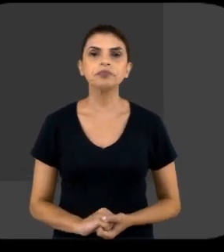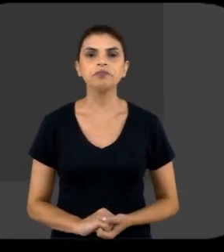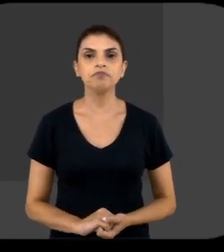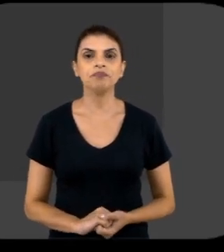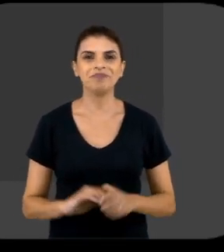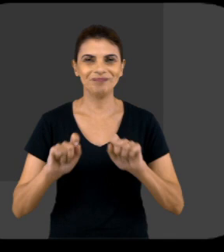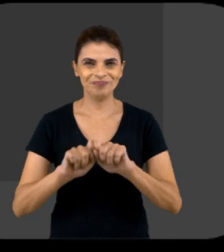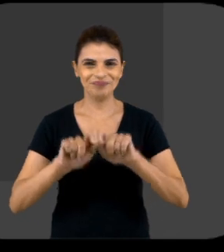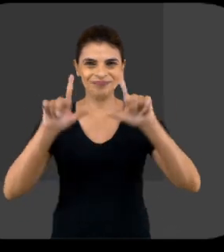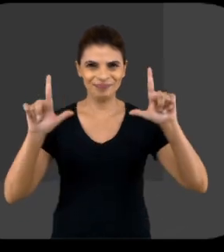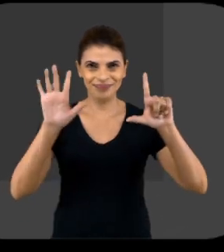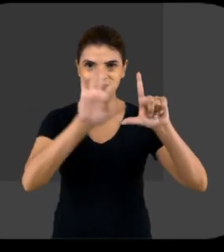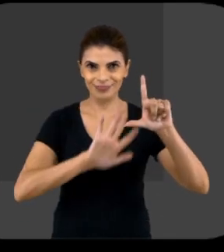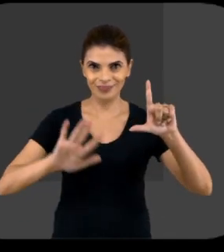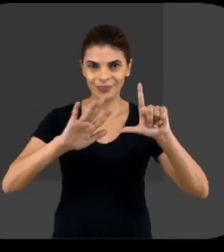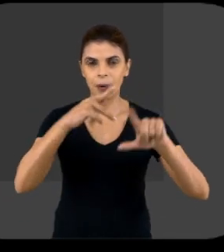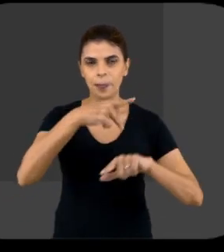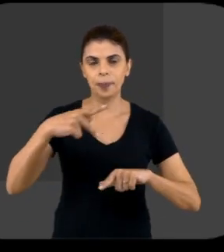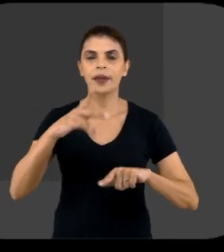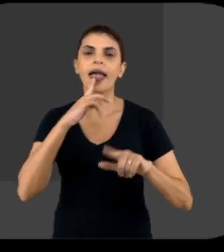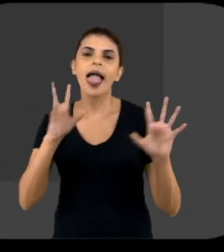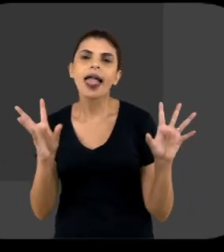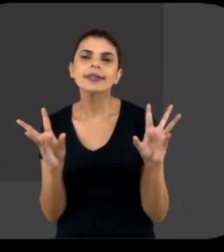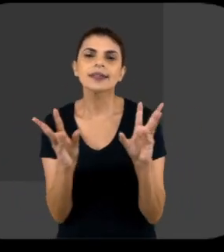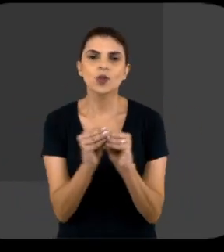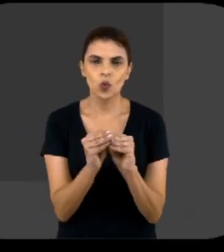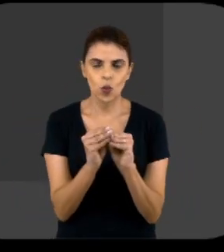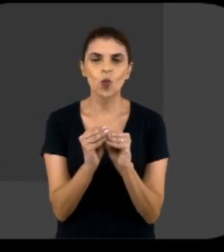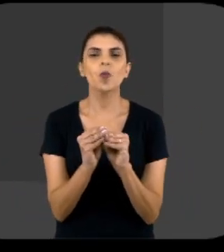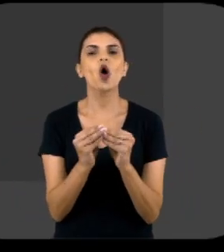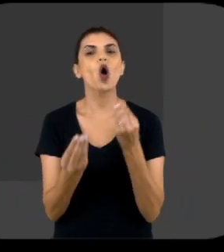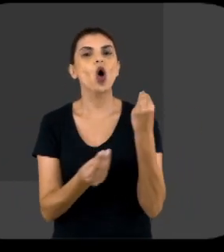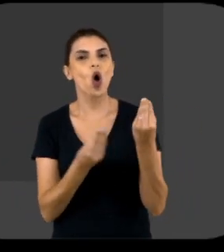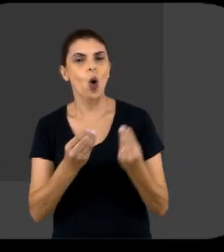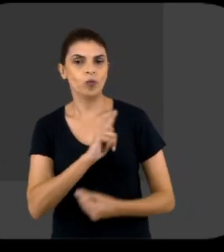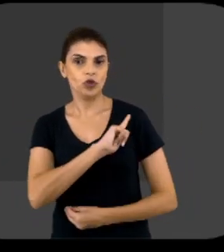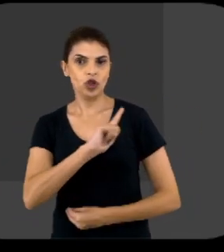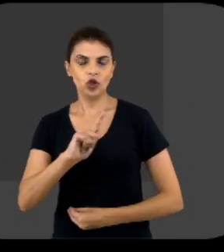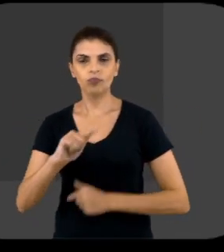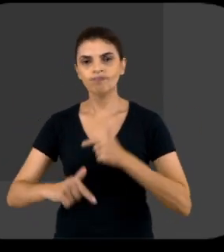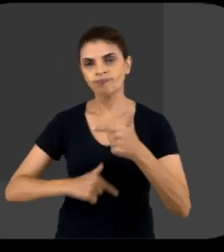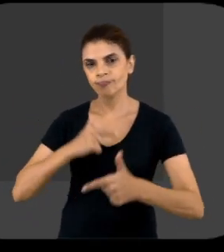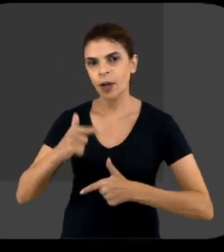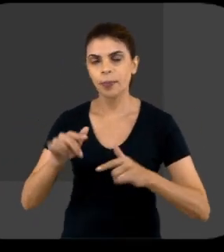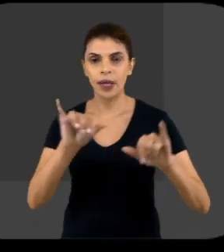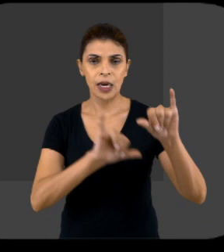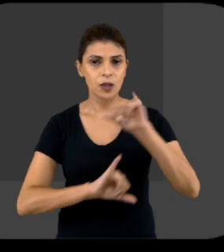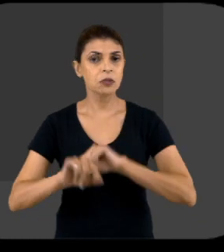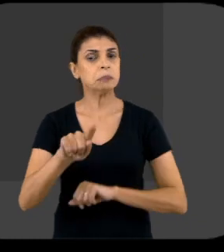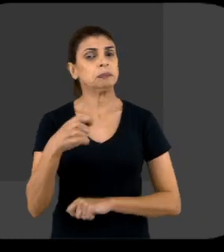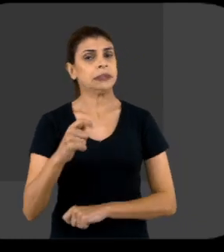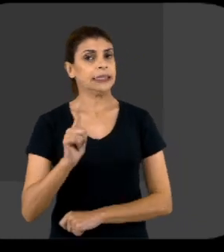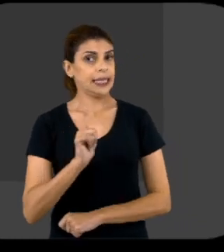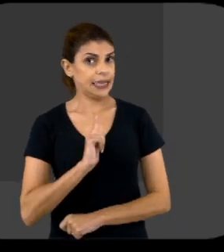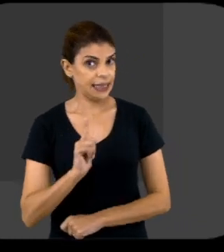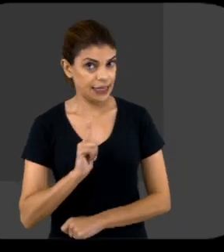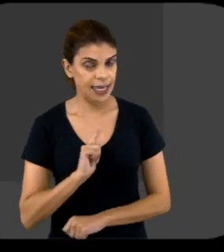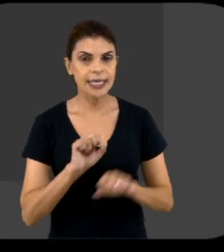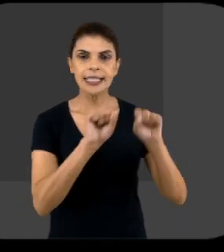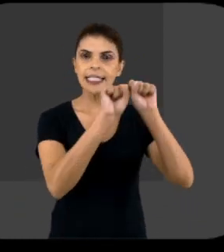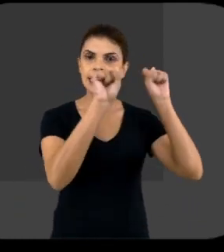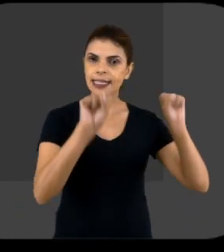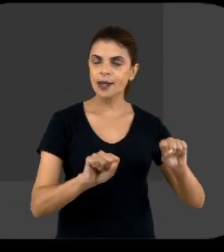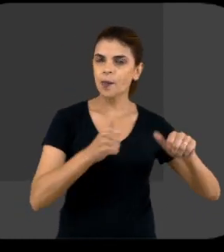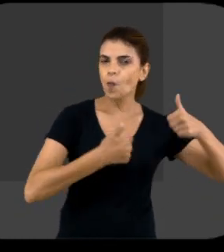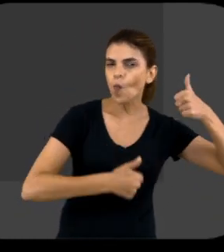Essa apresentação aqui, ela tenta resumir o gerenciamento da qualidade num laboratório. Então, você precisa ter um sistema